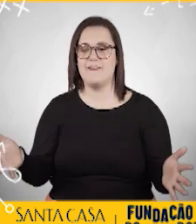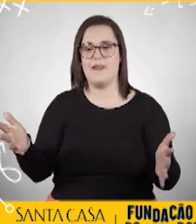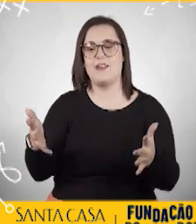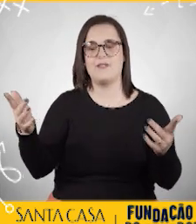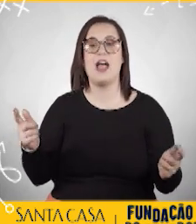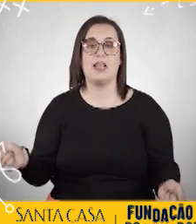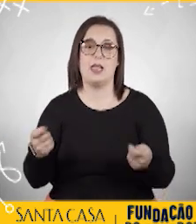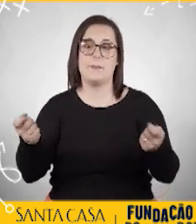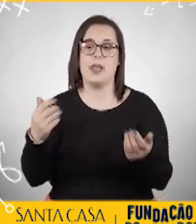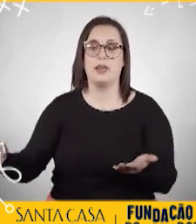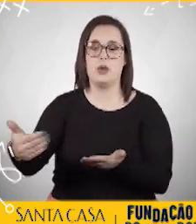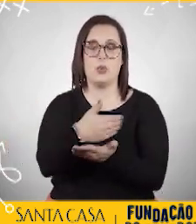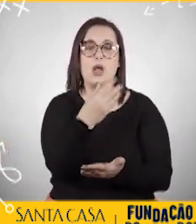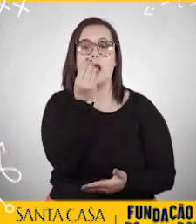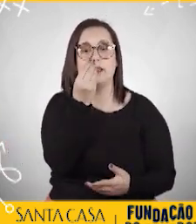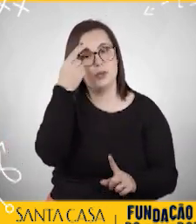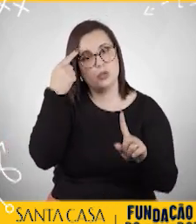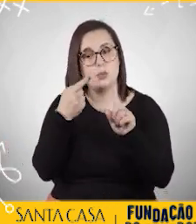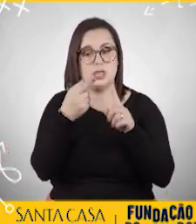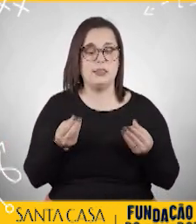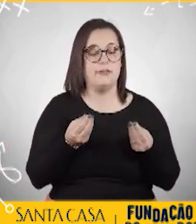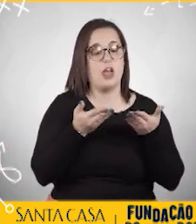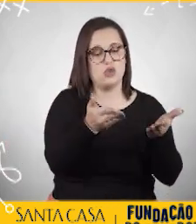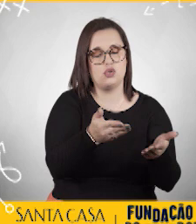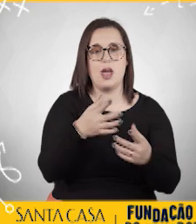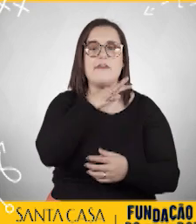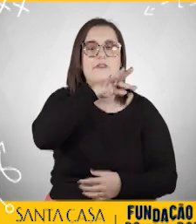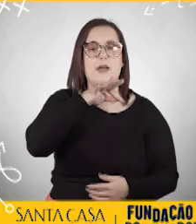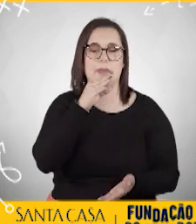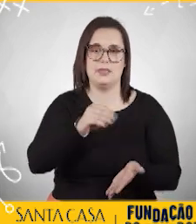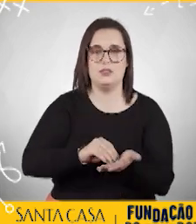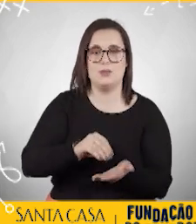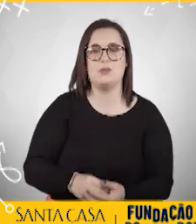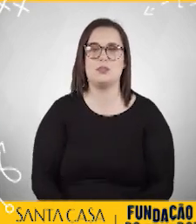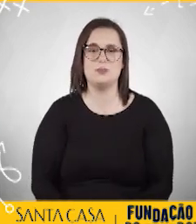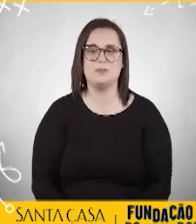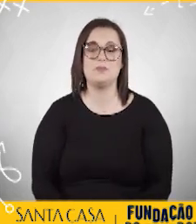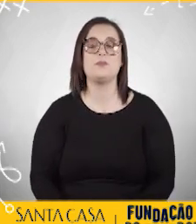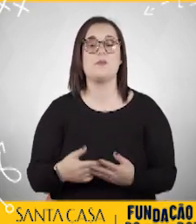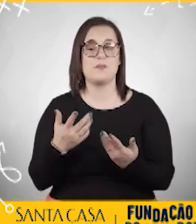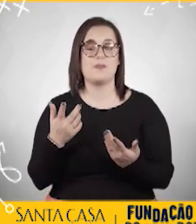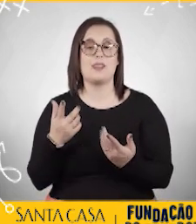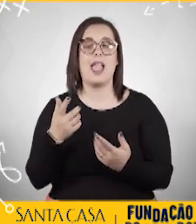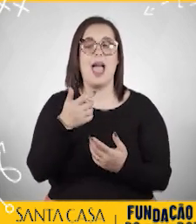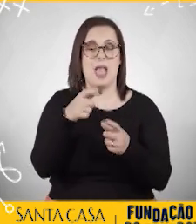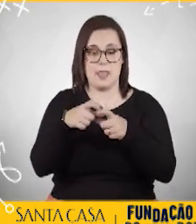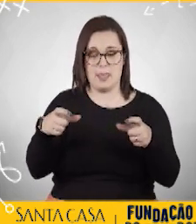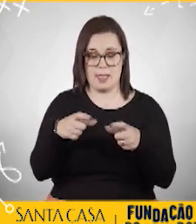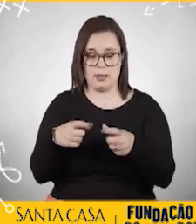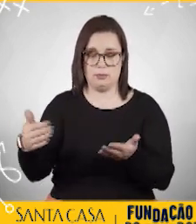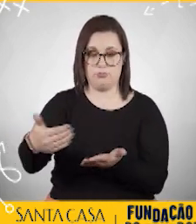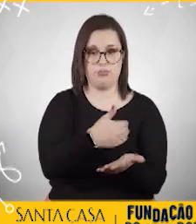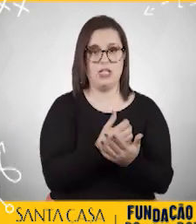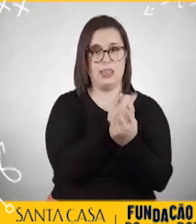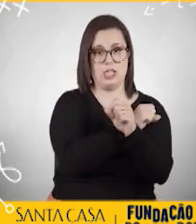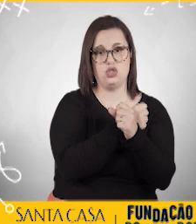objetivo de promover uma campanha de recolha de alimentos com o objetivo de ajudar famílias carenciadas. Já a receita da bilheteira do